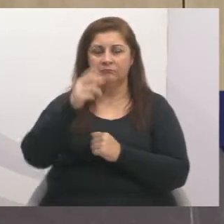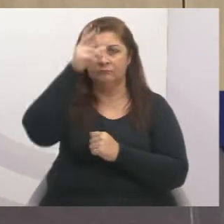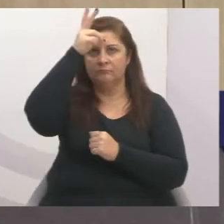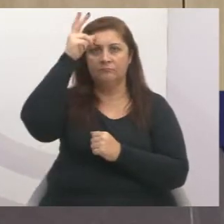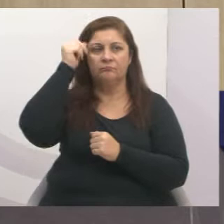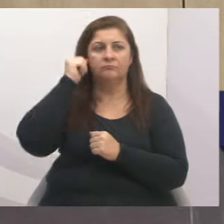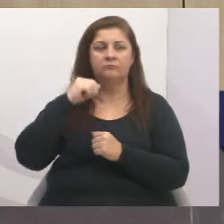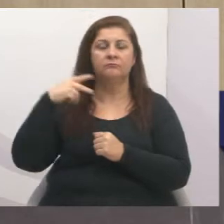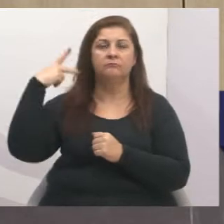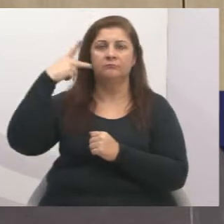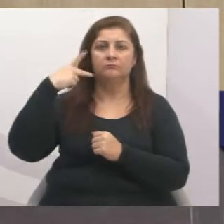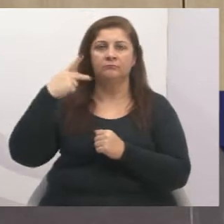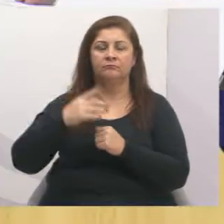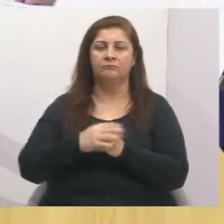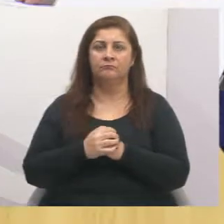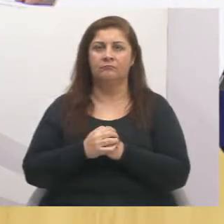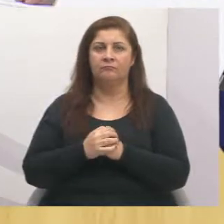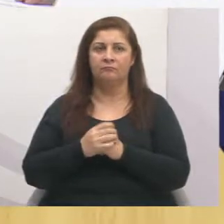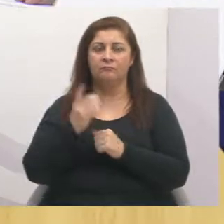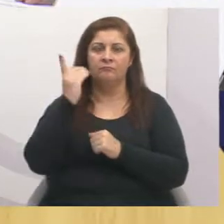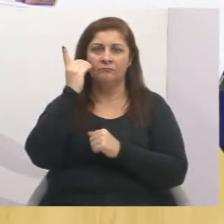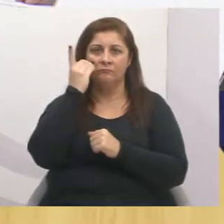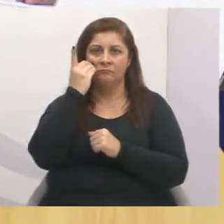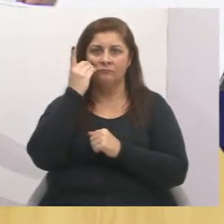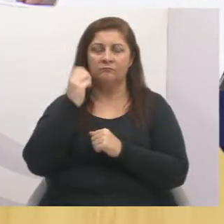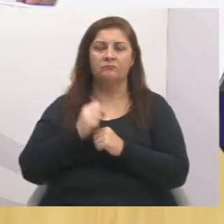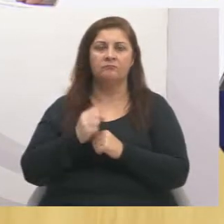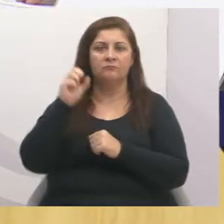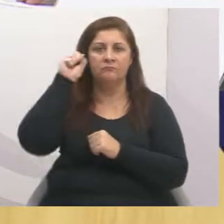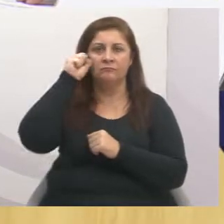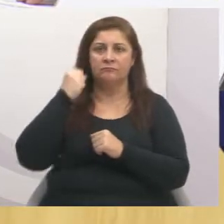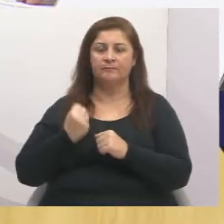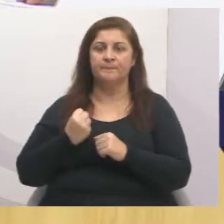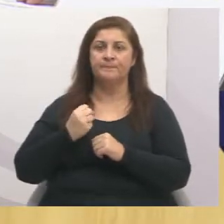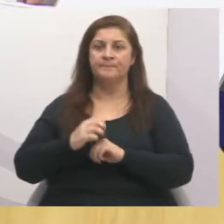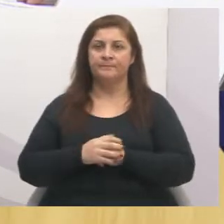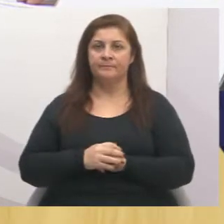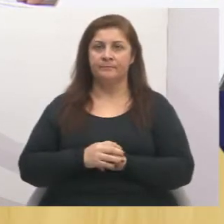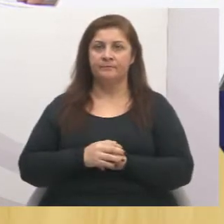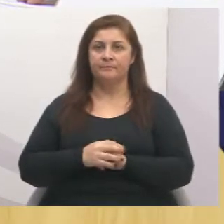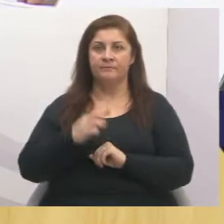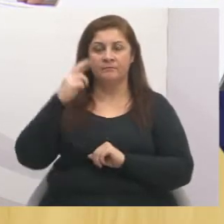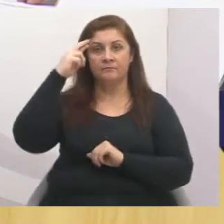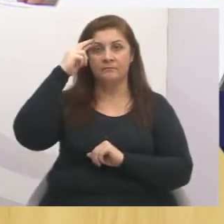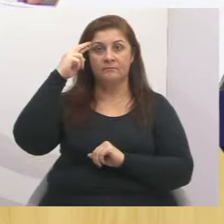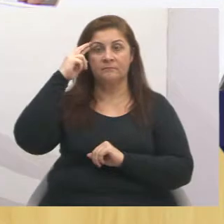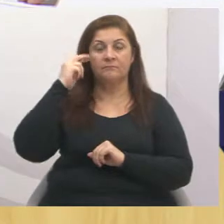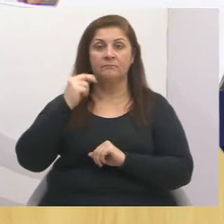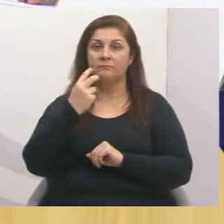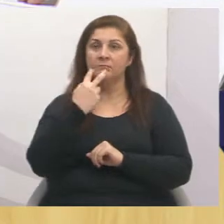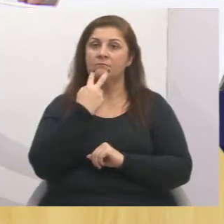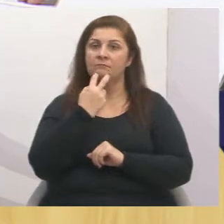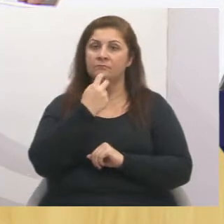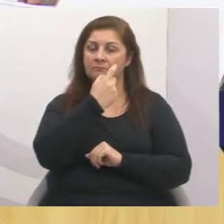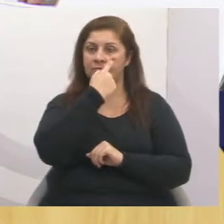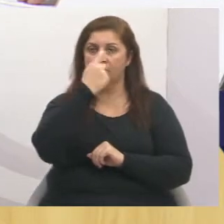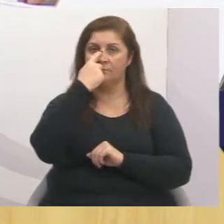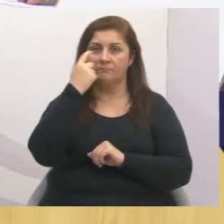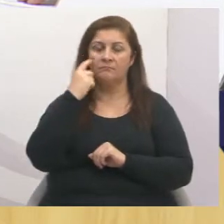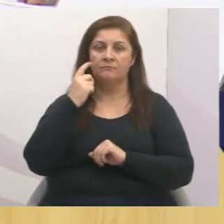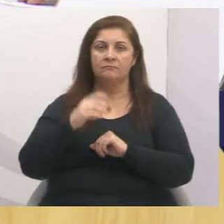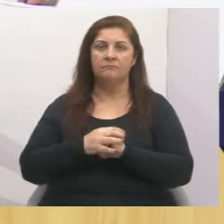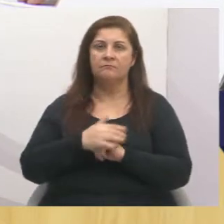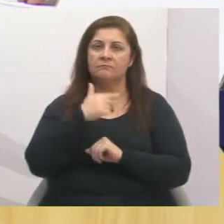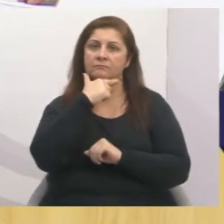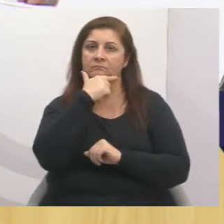senhores vereadores Dude, Sônia Patos Amizade, Boninha, Valmir do Parque Meia Lua,